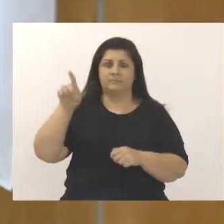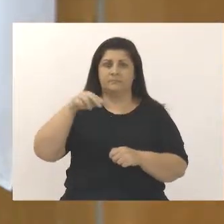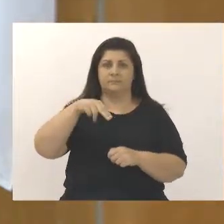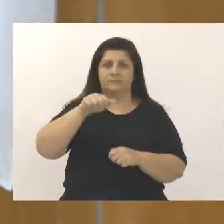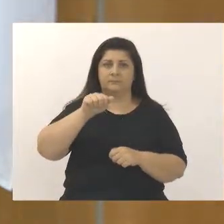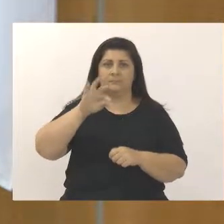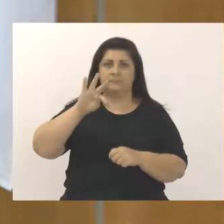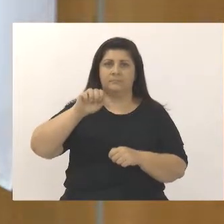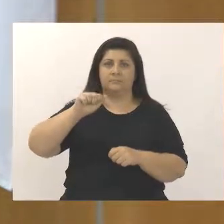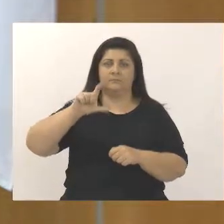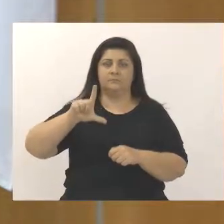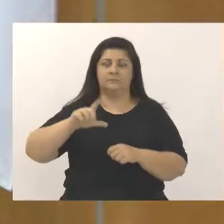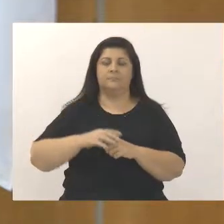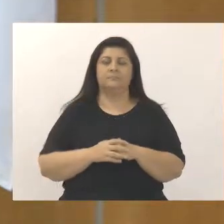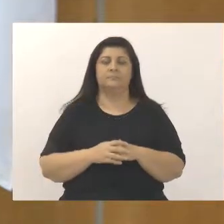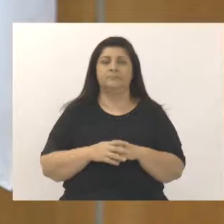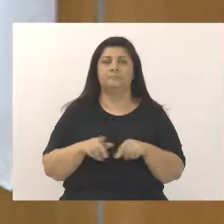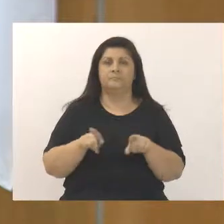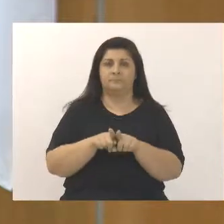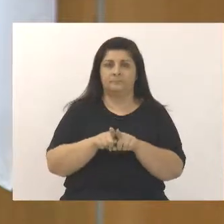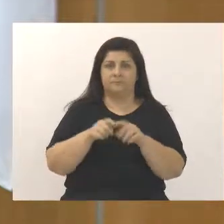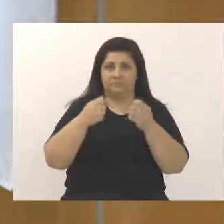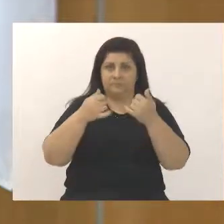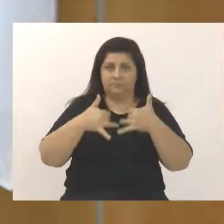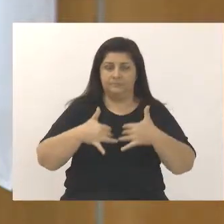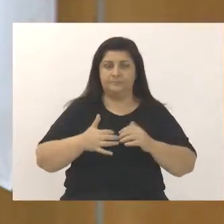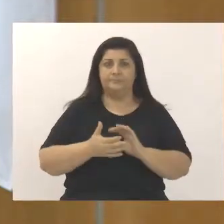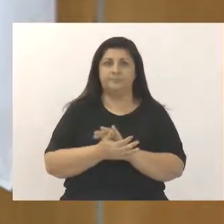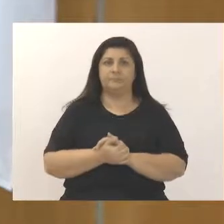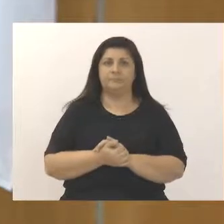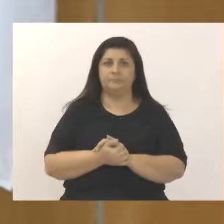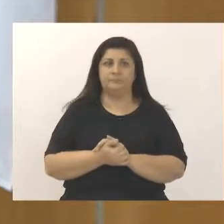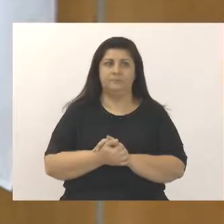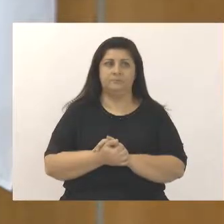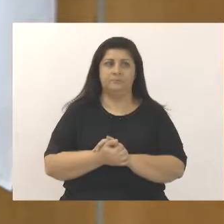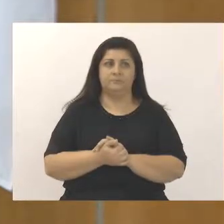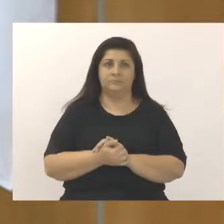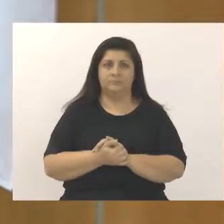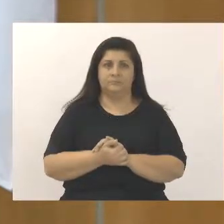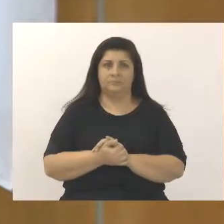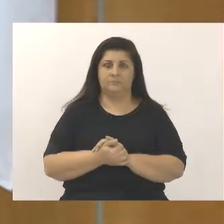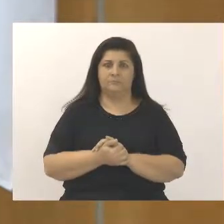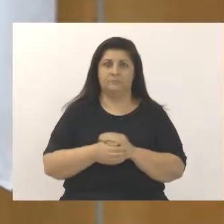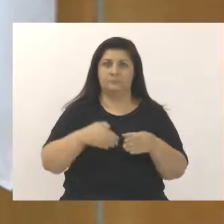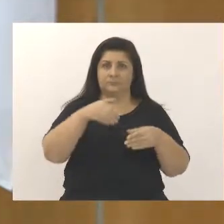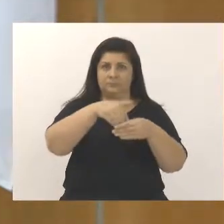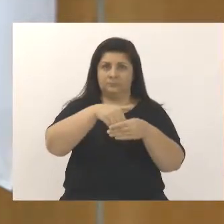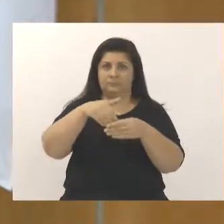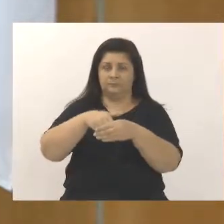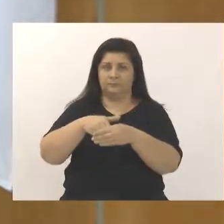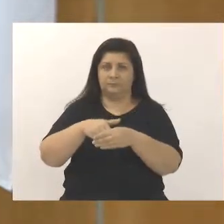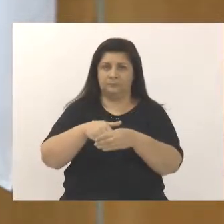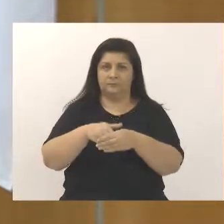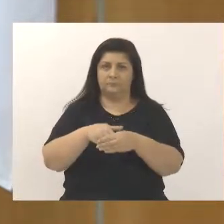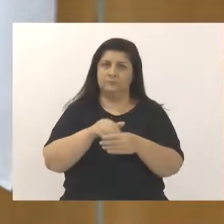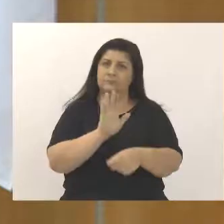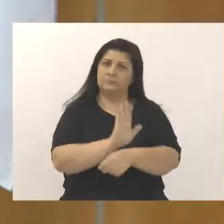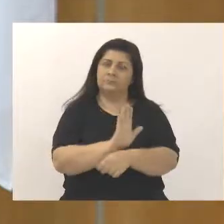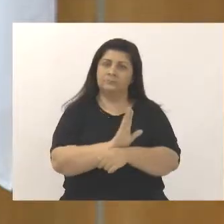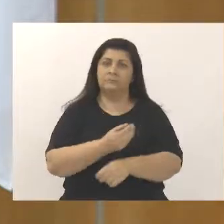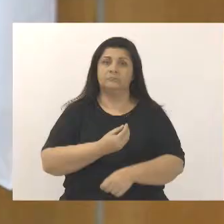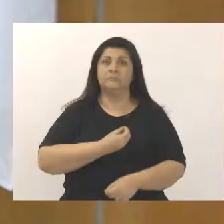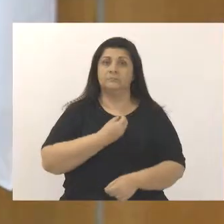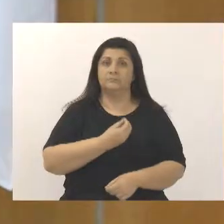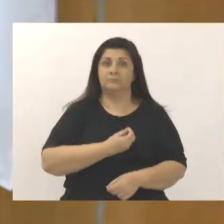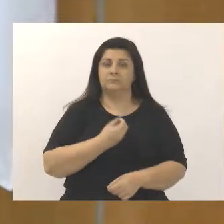para finalizar, senhor presidente, aqui também essa votação em prol da vida é